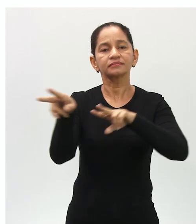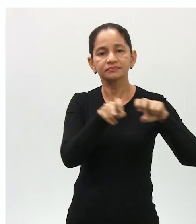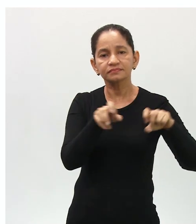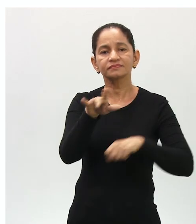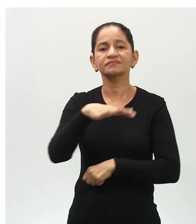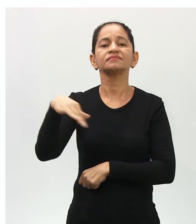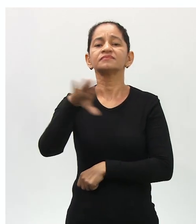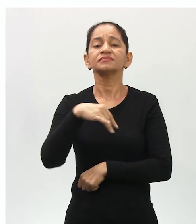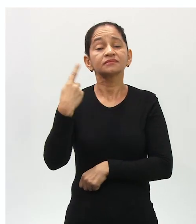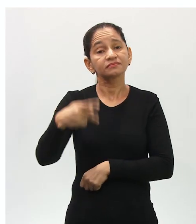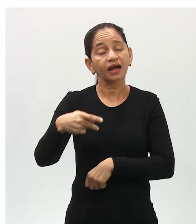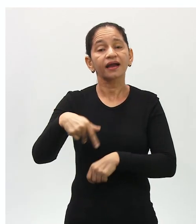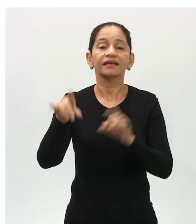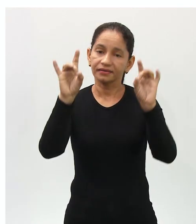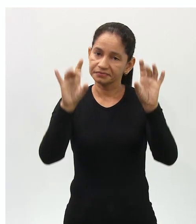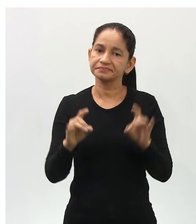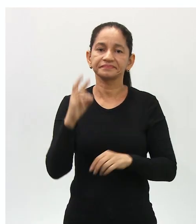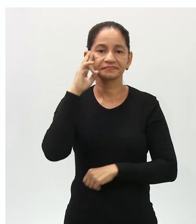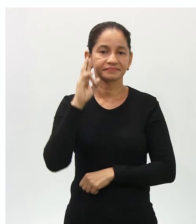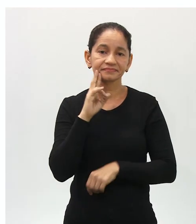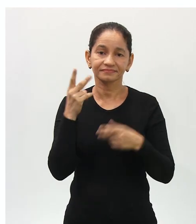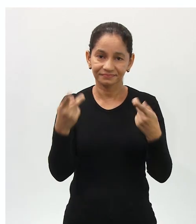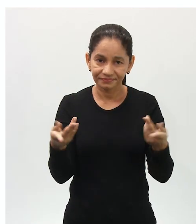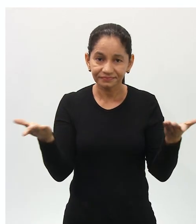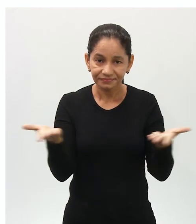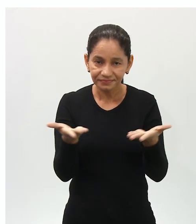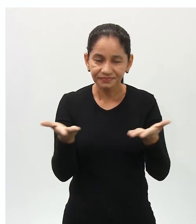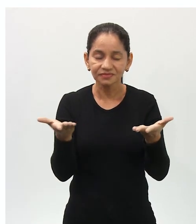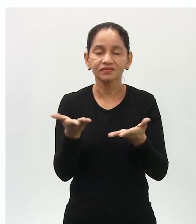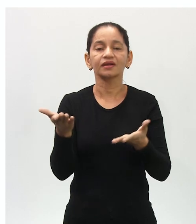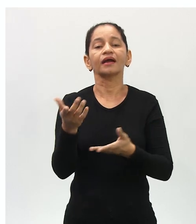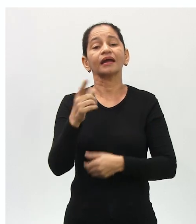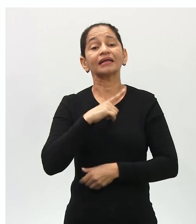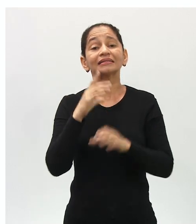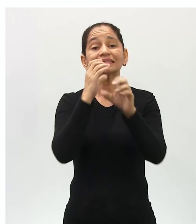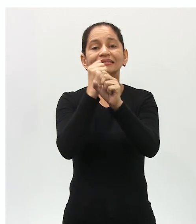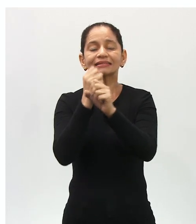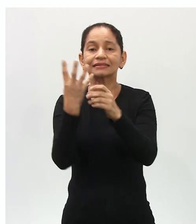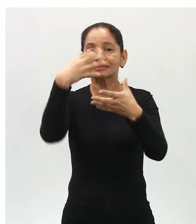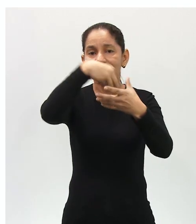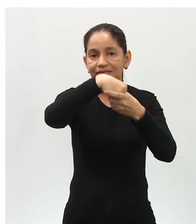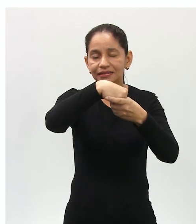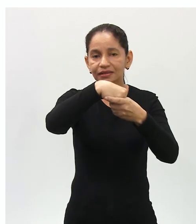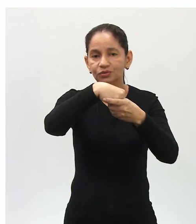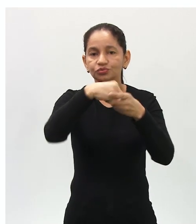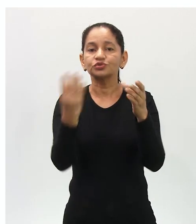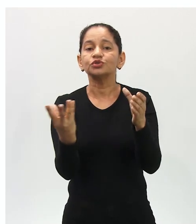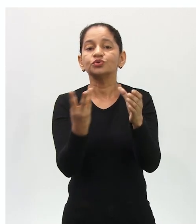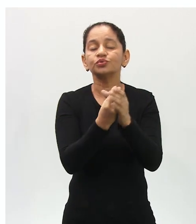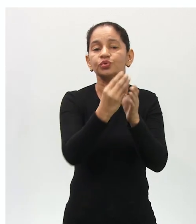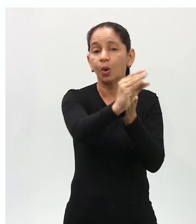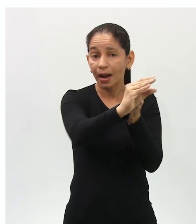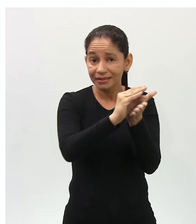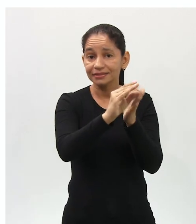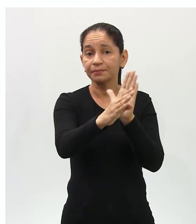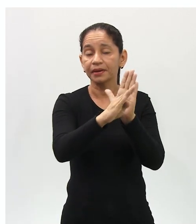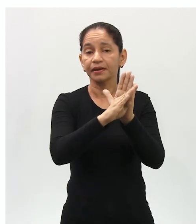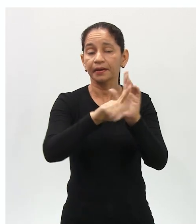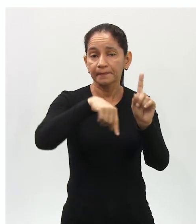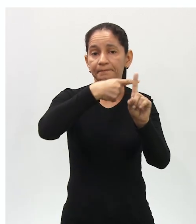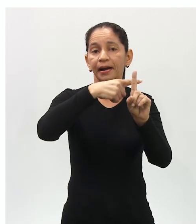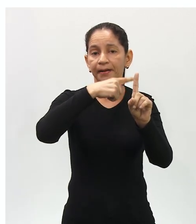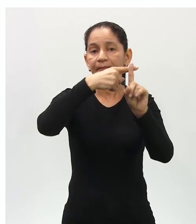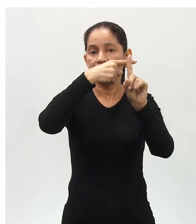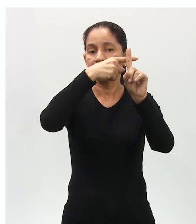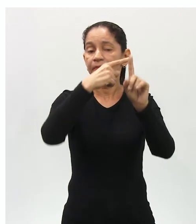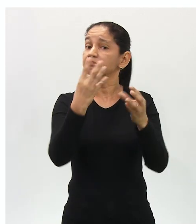empresas as despesas que elas vão realizar, tá? Então, isso vai contar dentro dos empresas de investimento da empresa. E só falando um pouquinho,